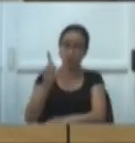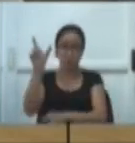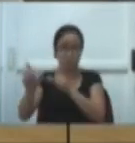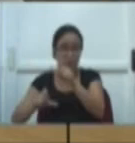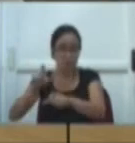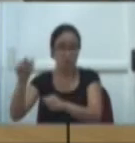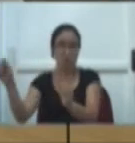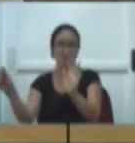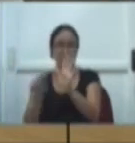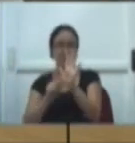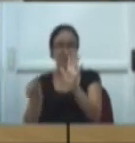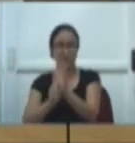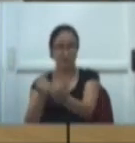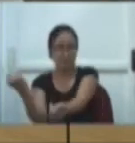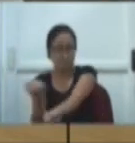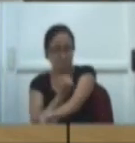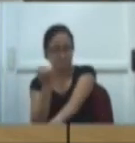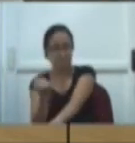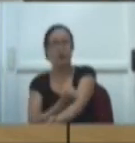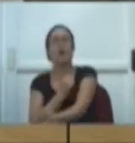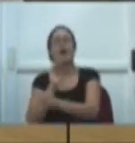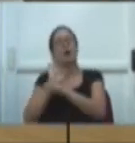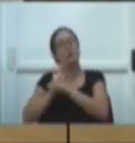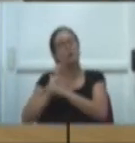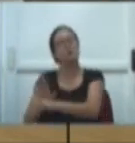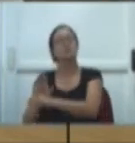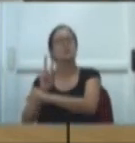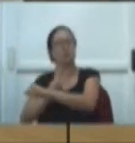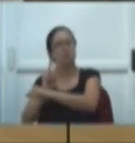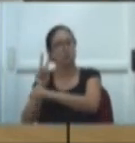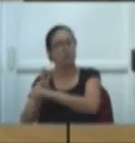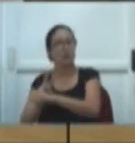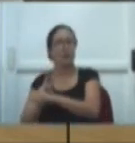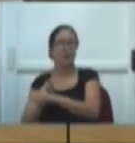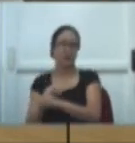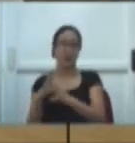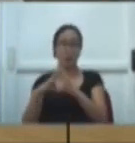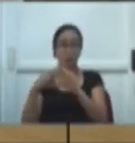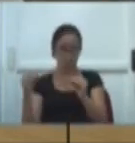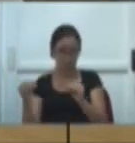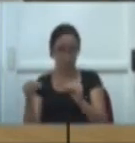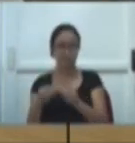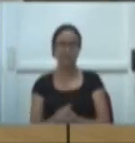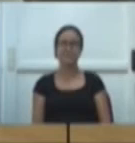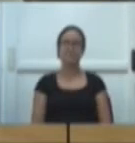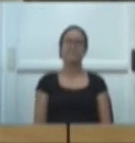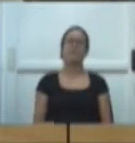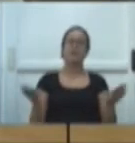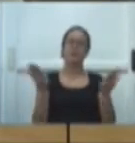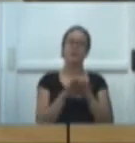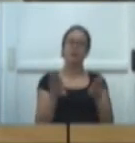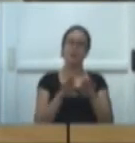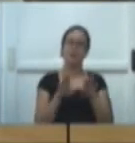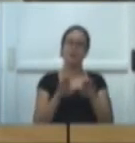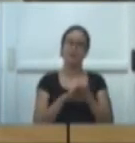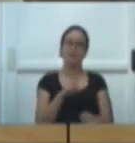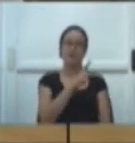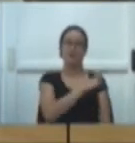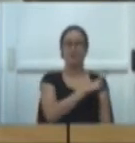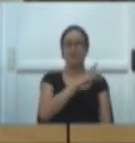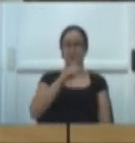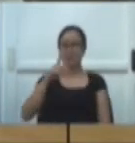recuperação de dependência química e também cofundador e primeiro diretor-presidente da